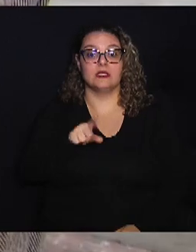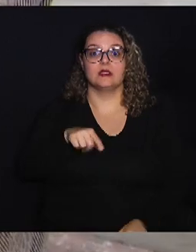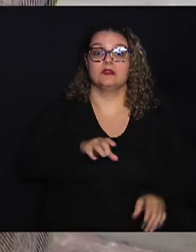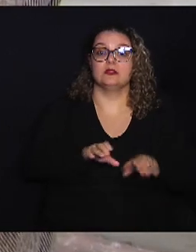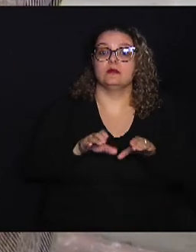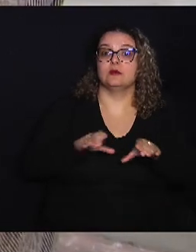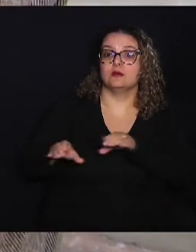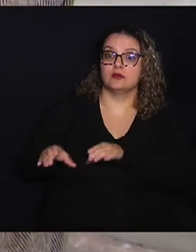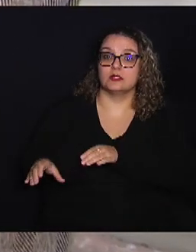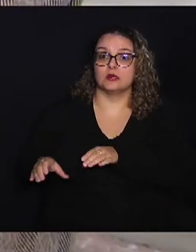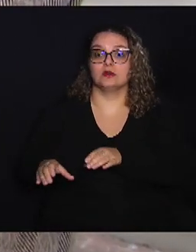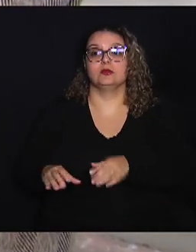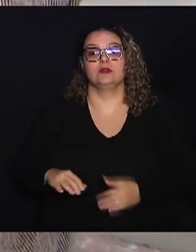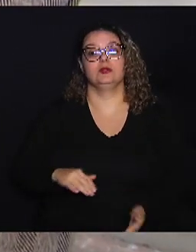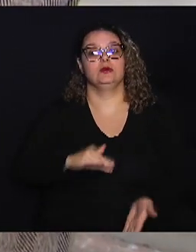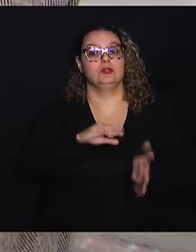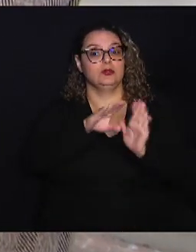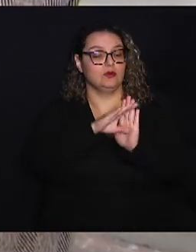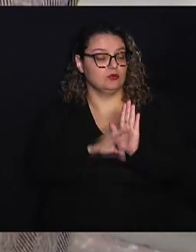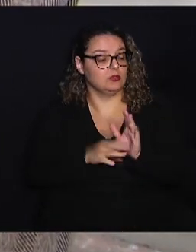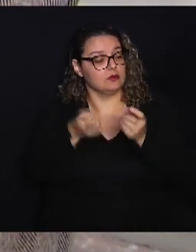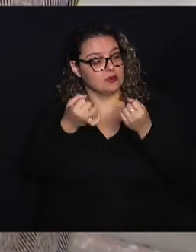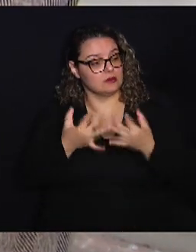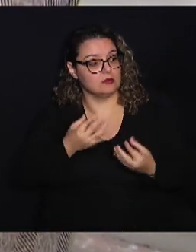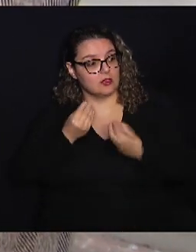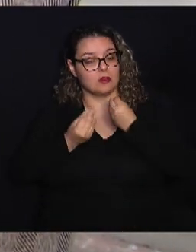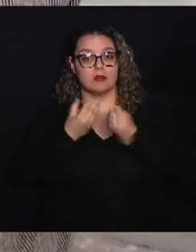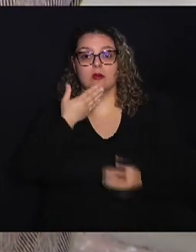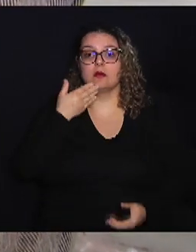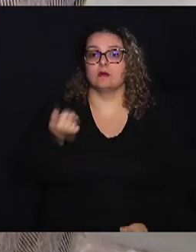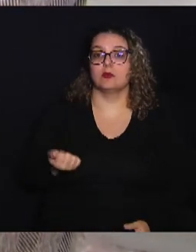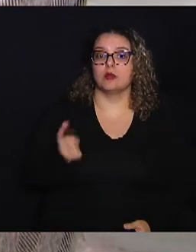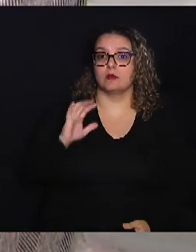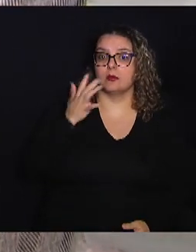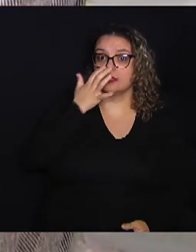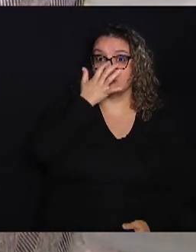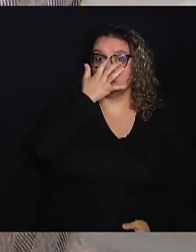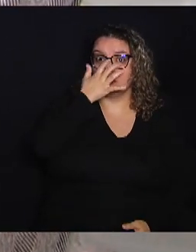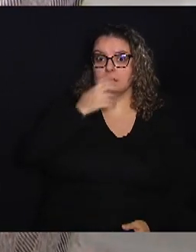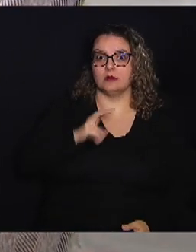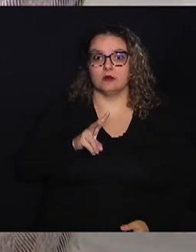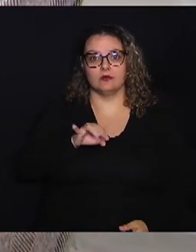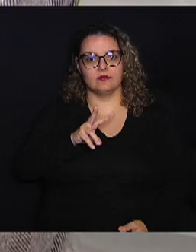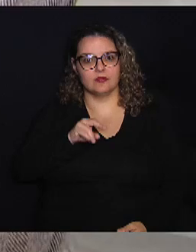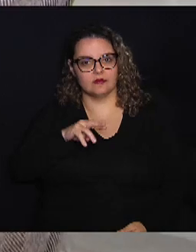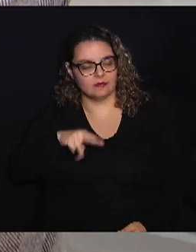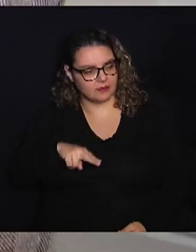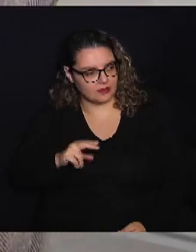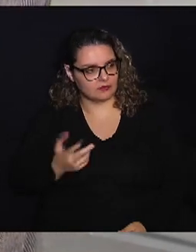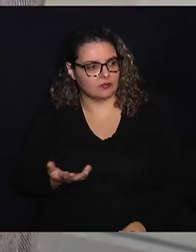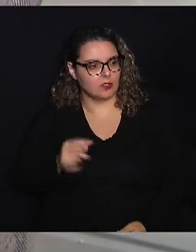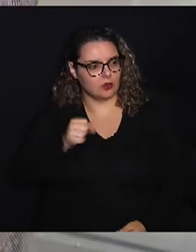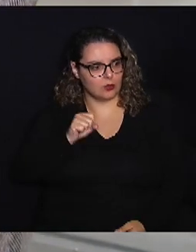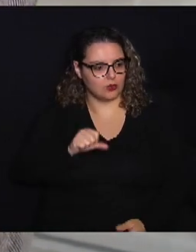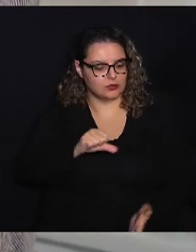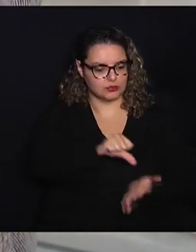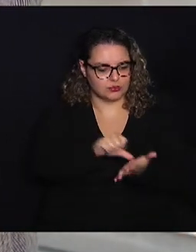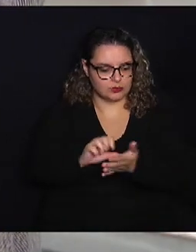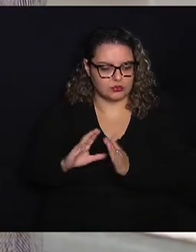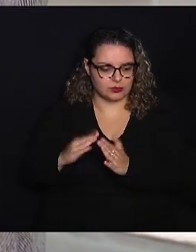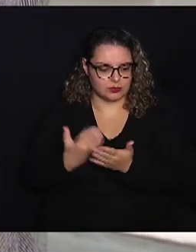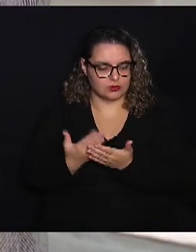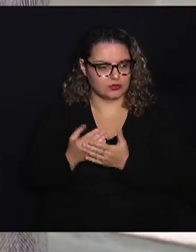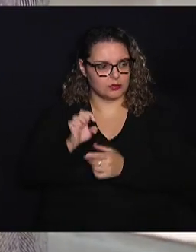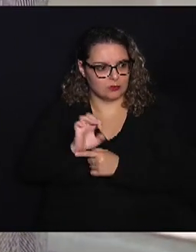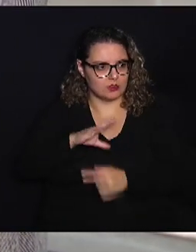Saúde de Campinas, que vai me explicar melhor como está acontecendo essas atividades. Ô Vivian, 8 unidades de ensino estaduais